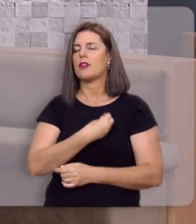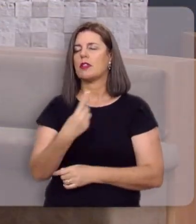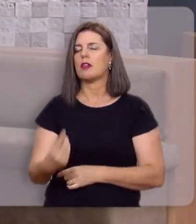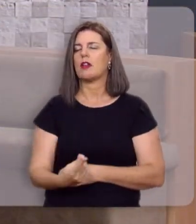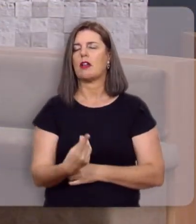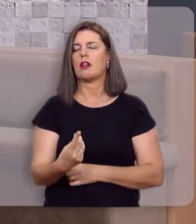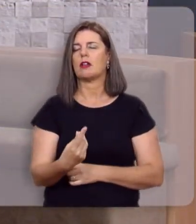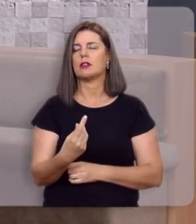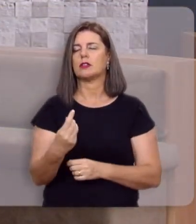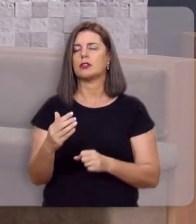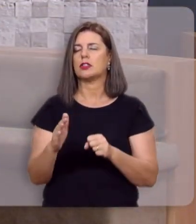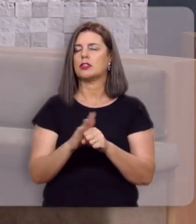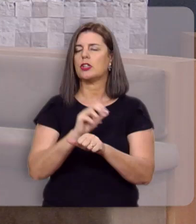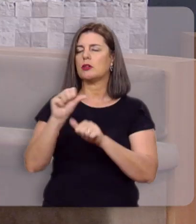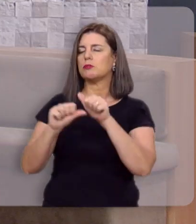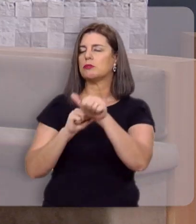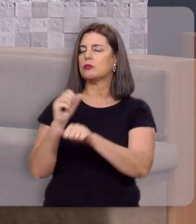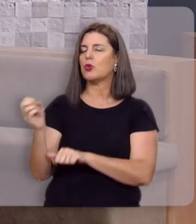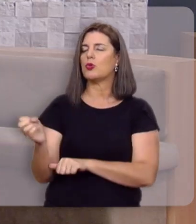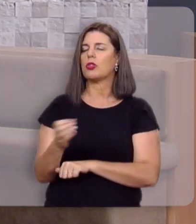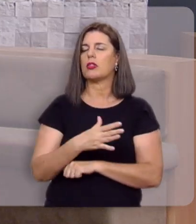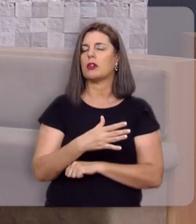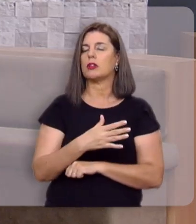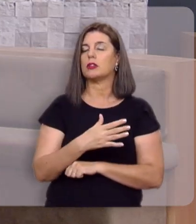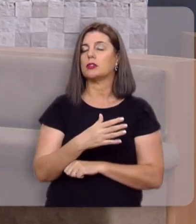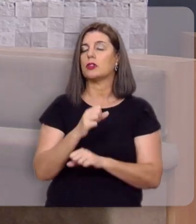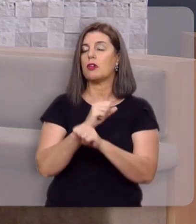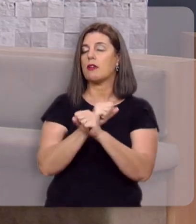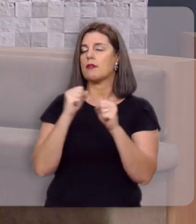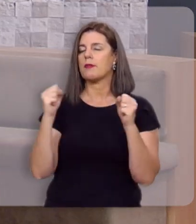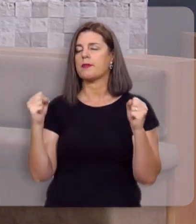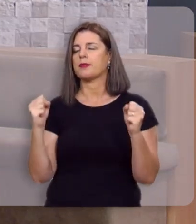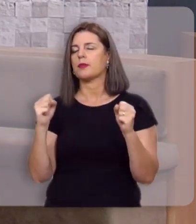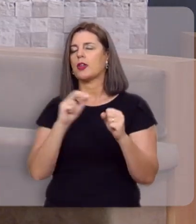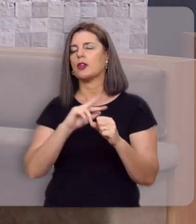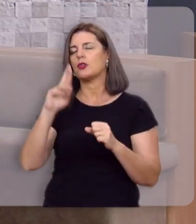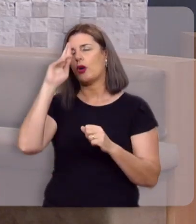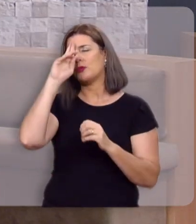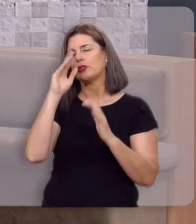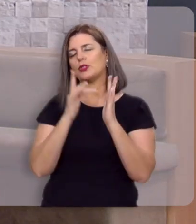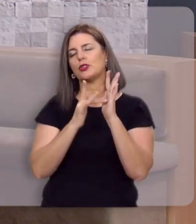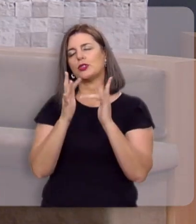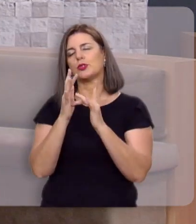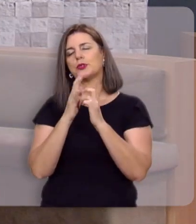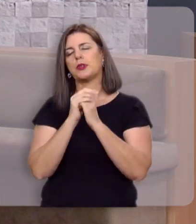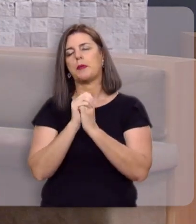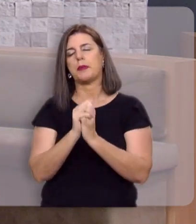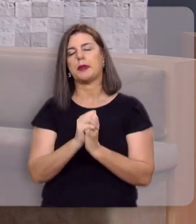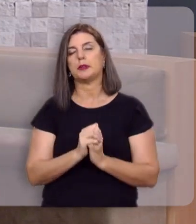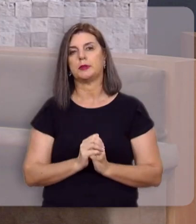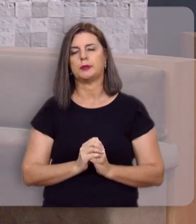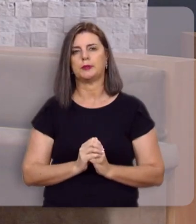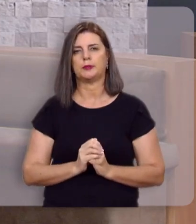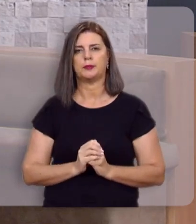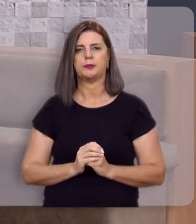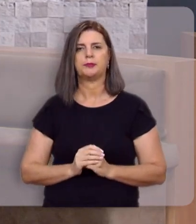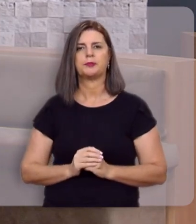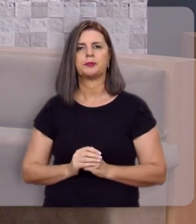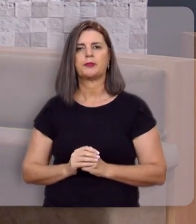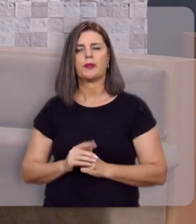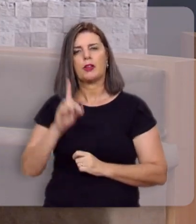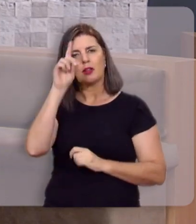a vida eterna, a plena restauração, o pleno livramento. Em nome de Jesus.